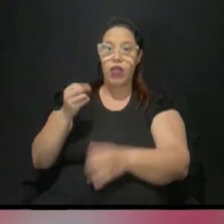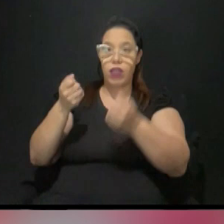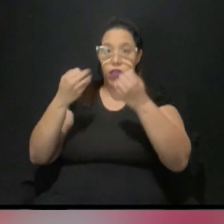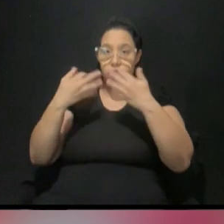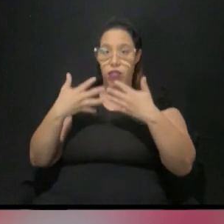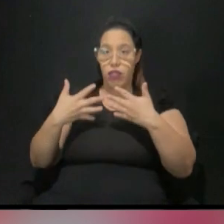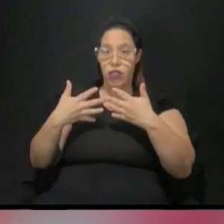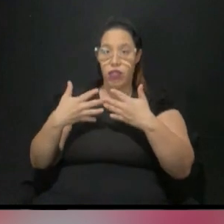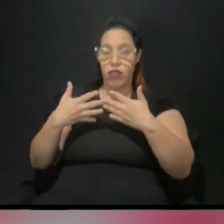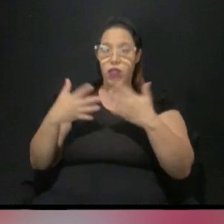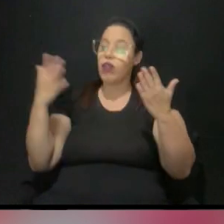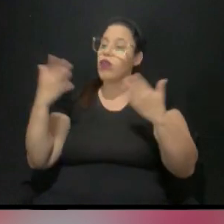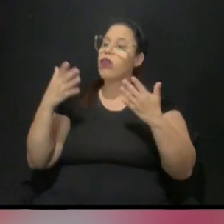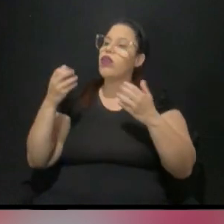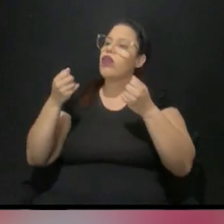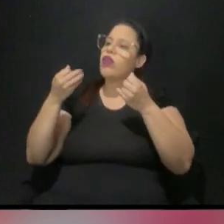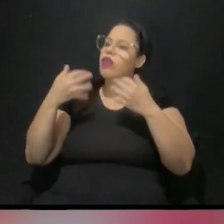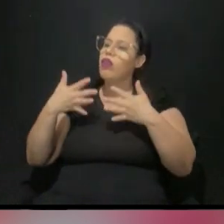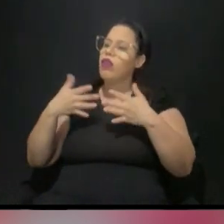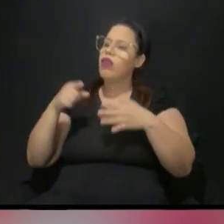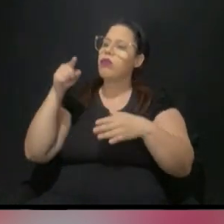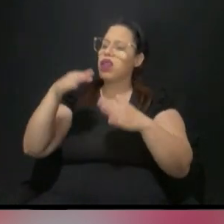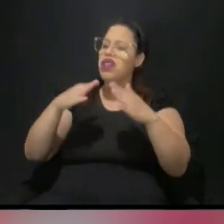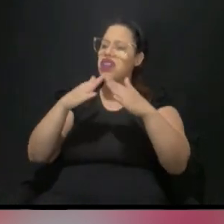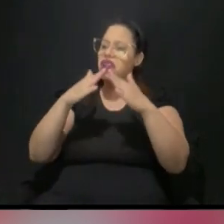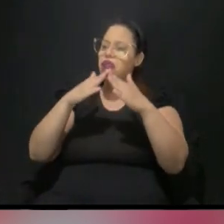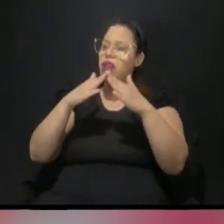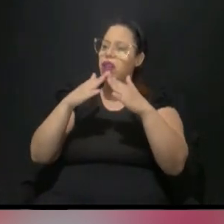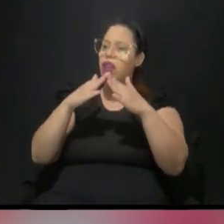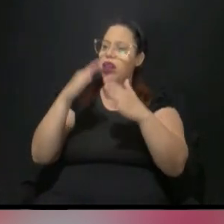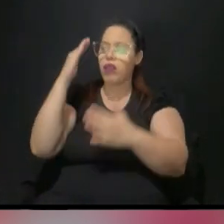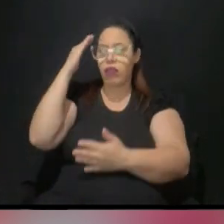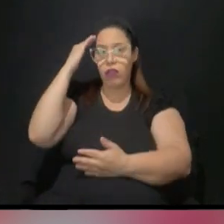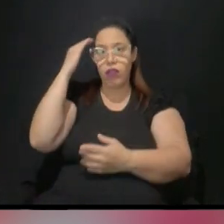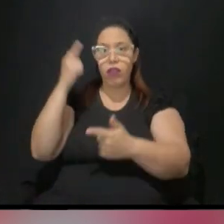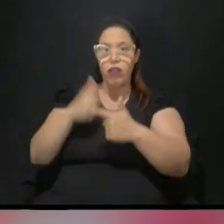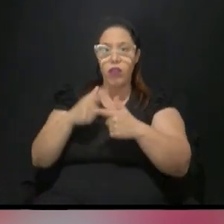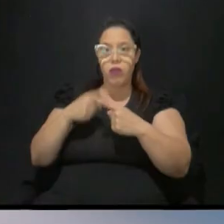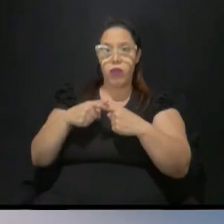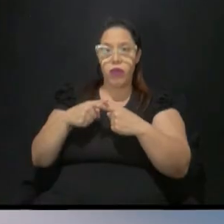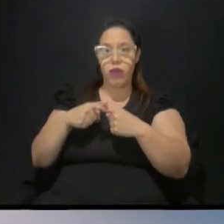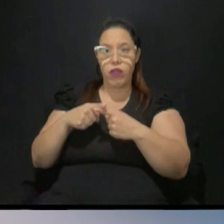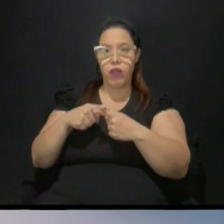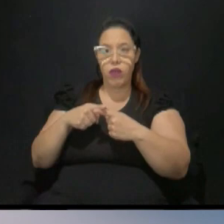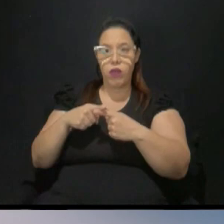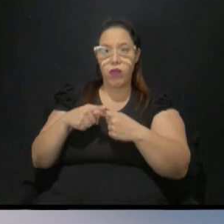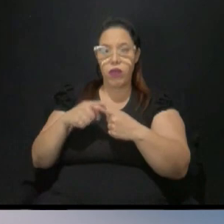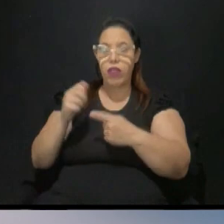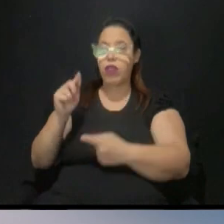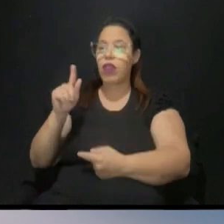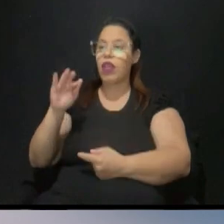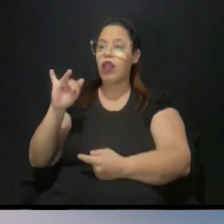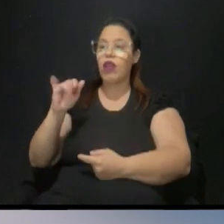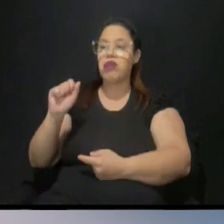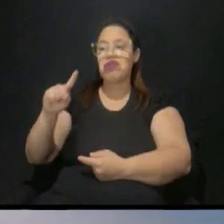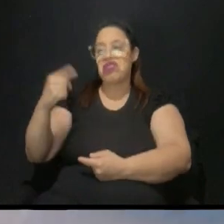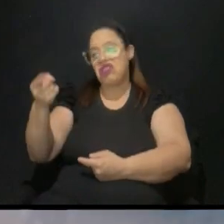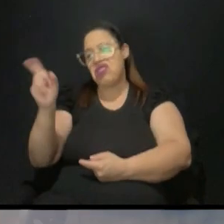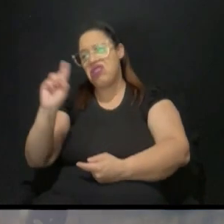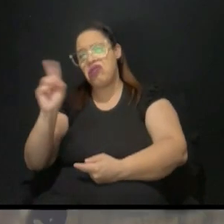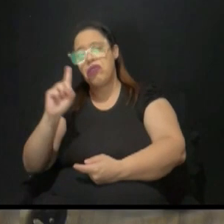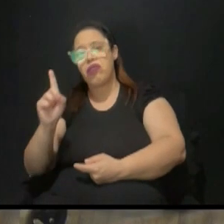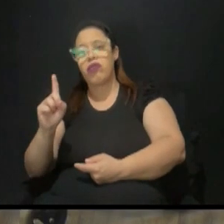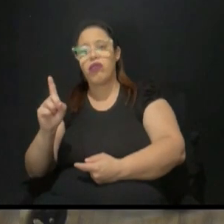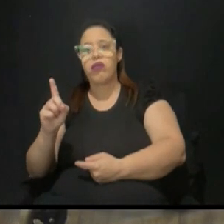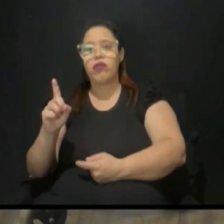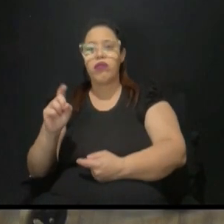que você explicasse para quem está em casa, né, para entender por que alguns atletas têm o guia e outros não. O que